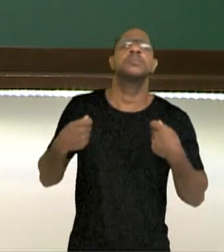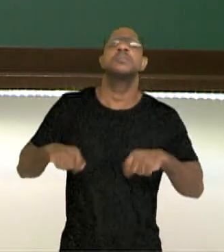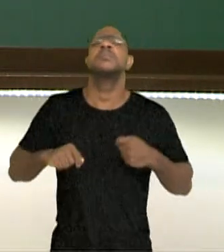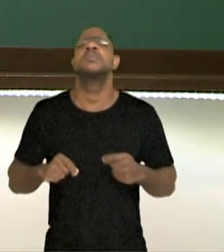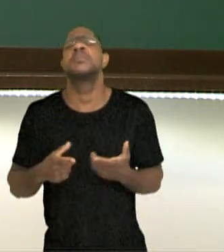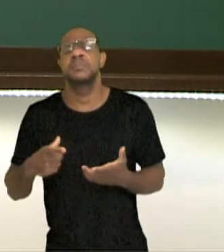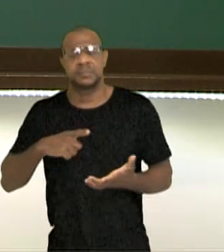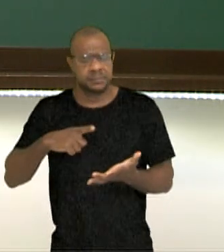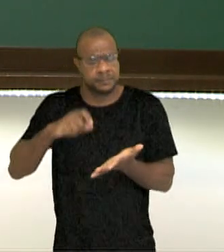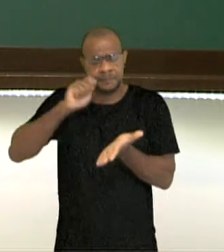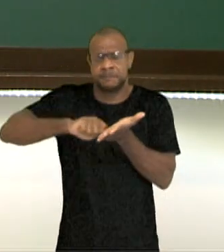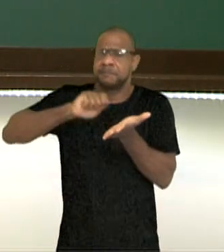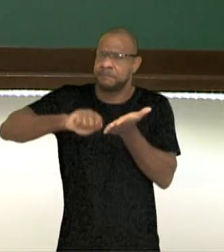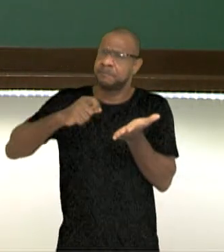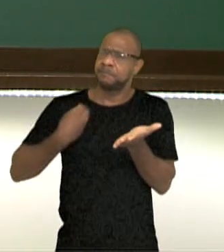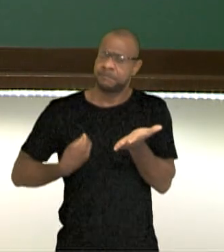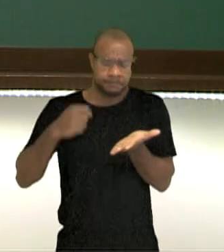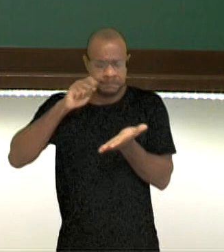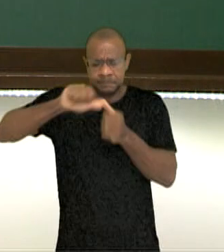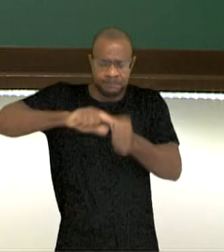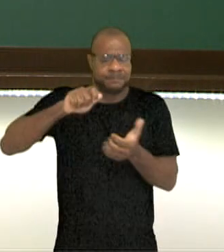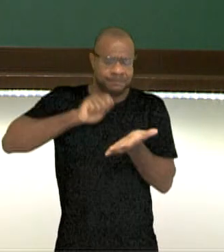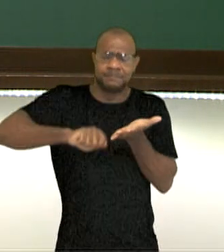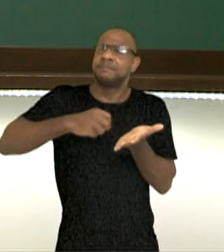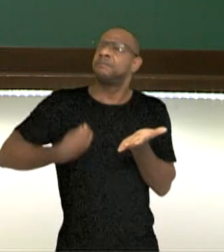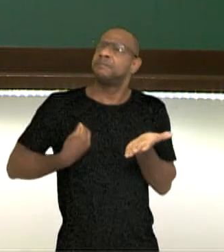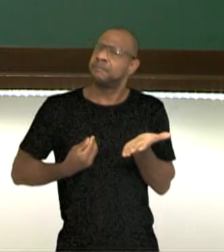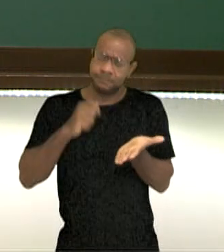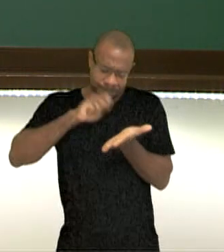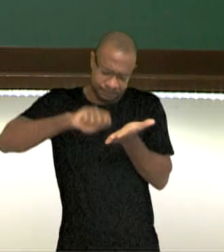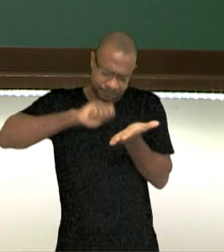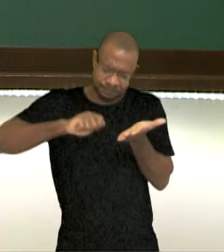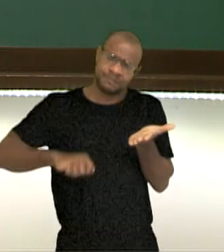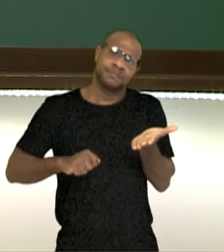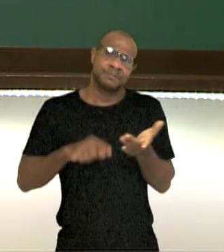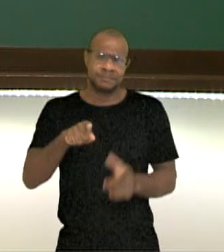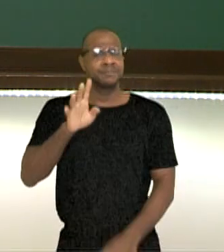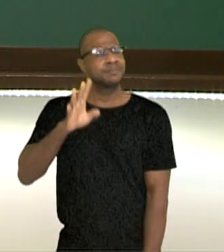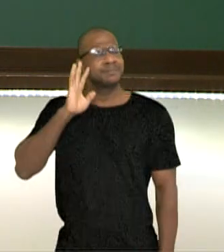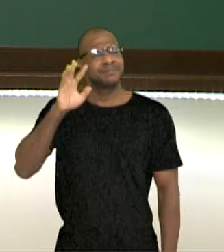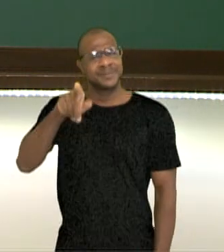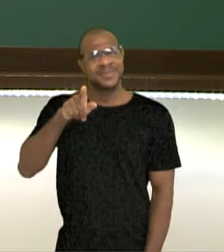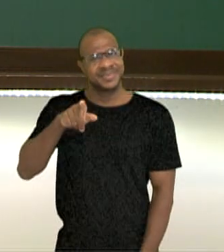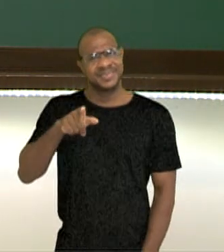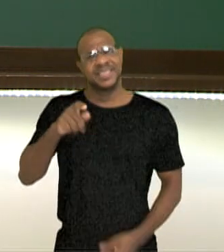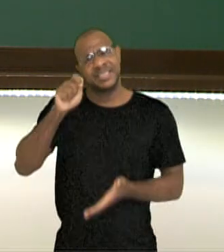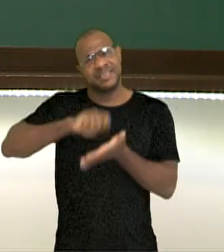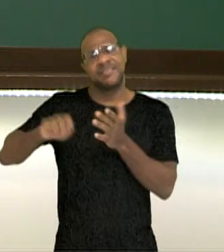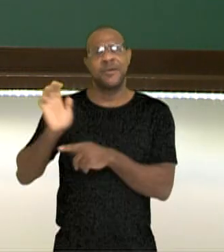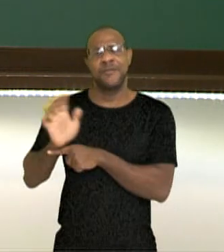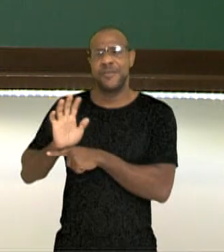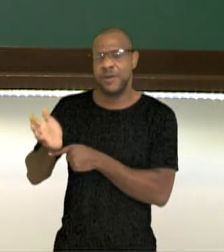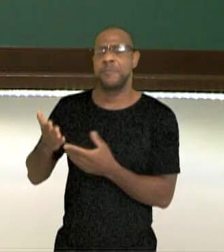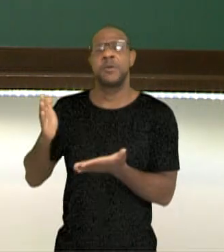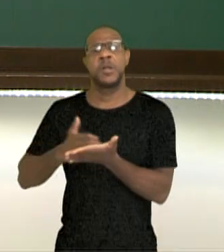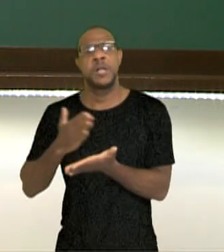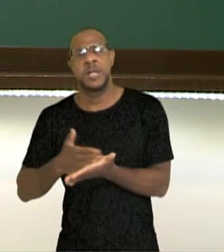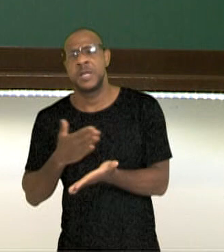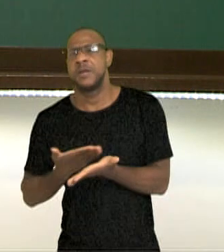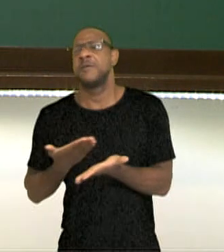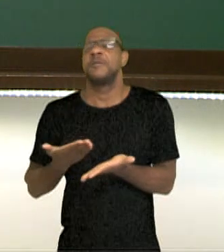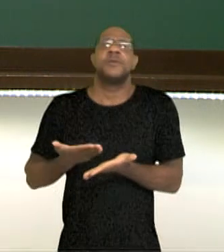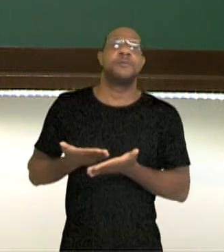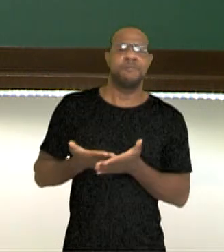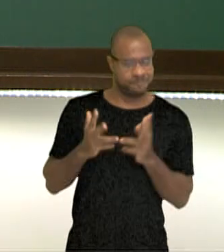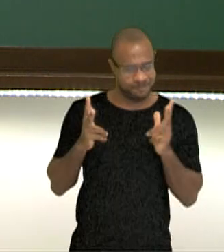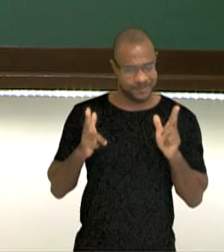escritor? Você já imaginou você ser um escritor de um enredo de um filme, de um livro, de uma série?